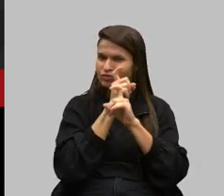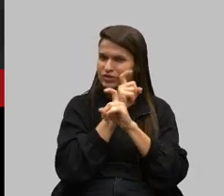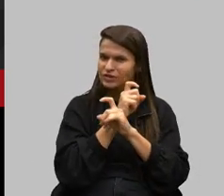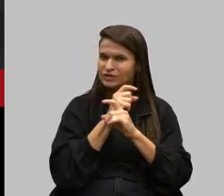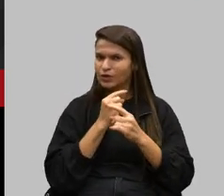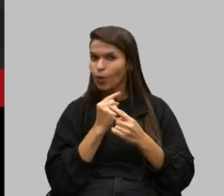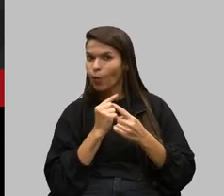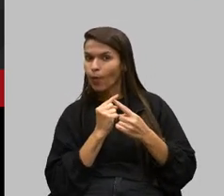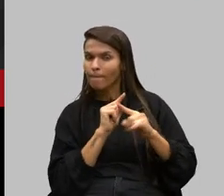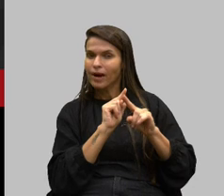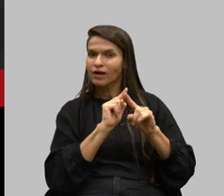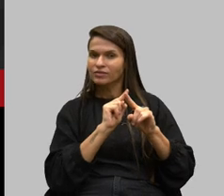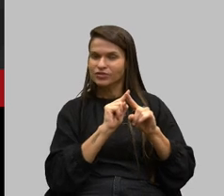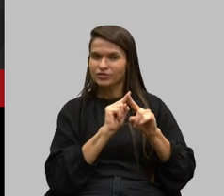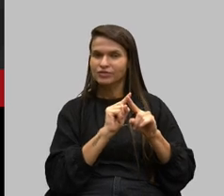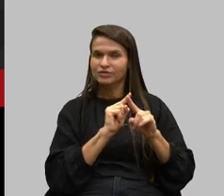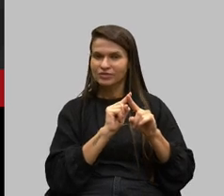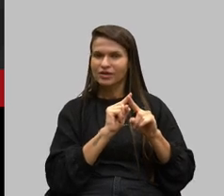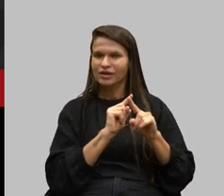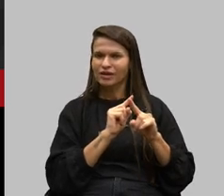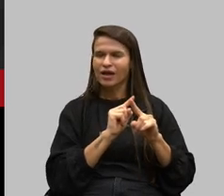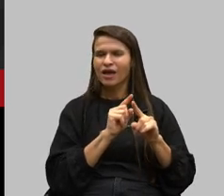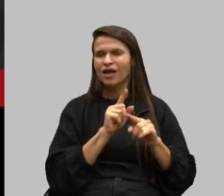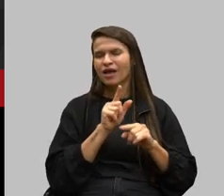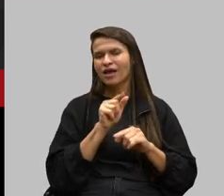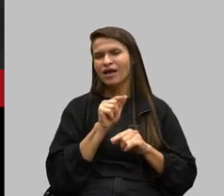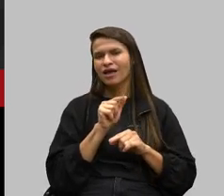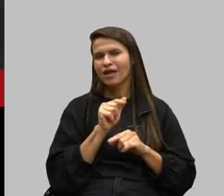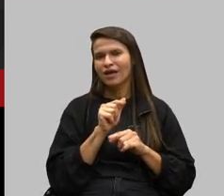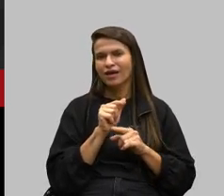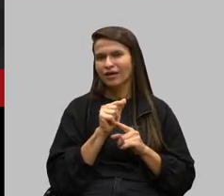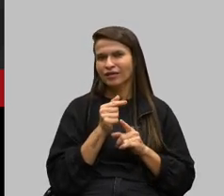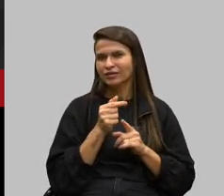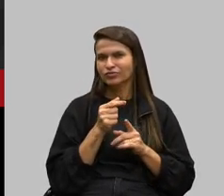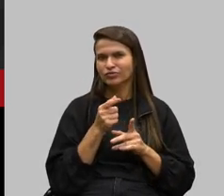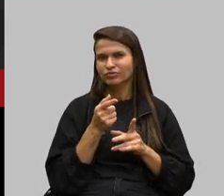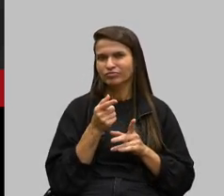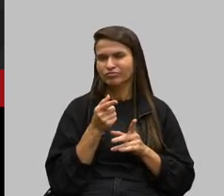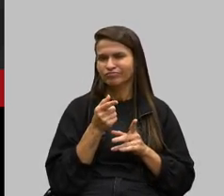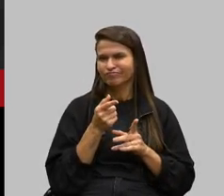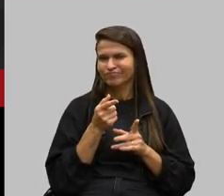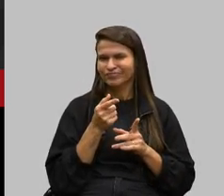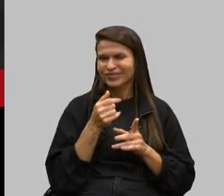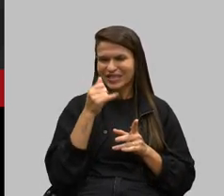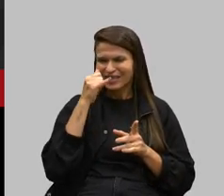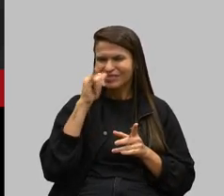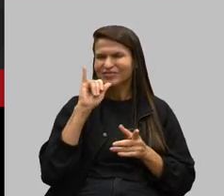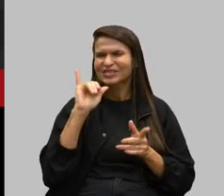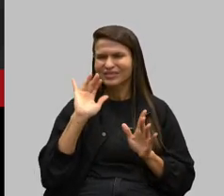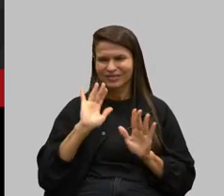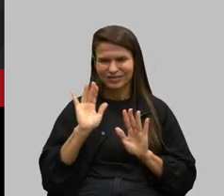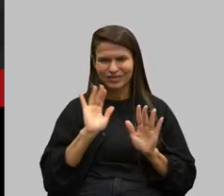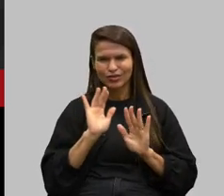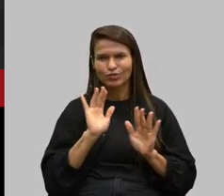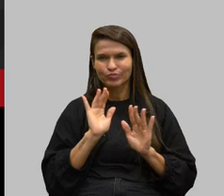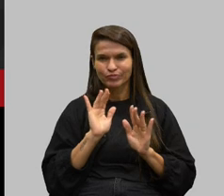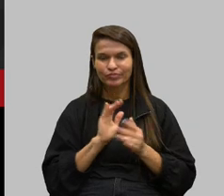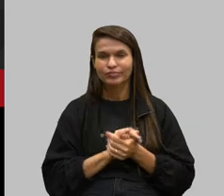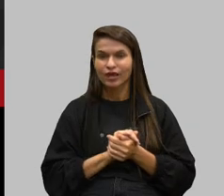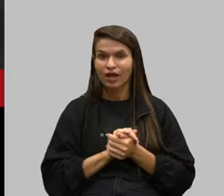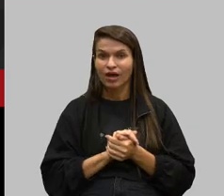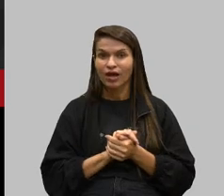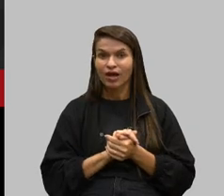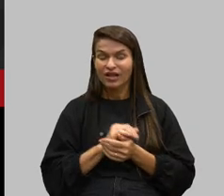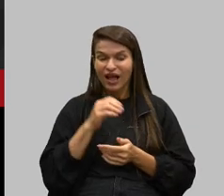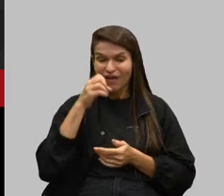né Eh é quase aquele ninguém fia colher no meio de briga entre marido e mulher né no caso da violência contra